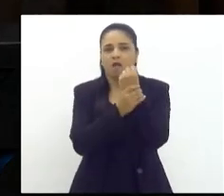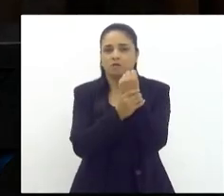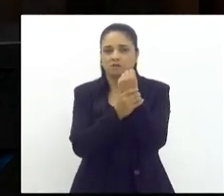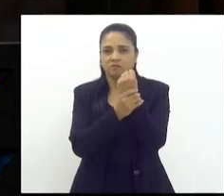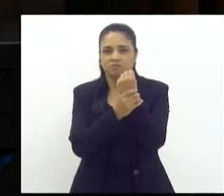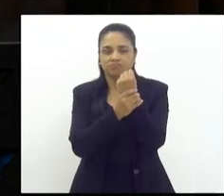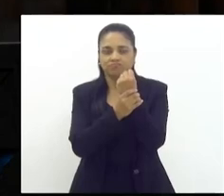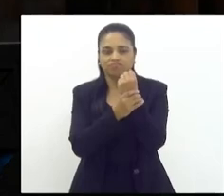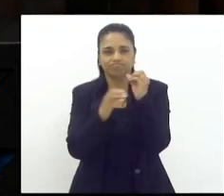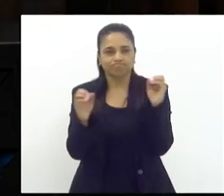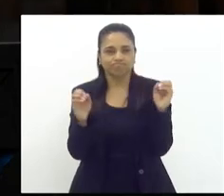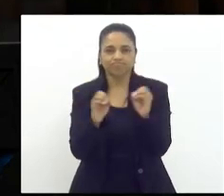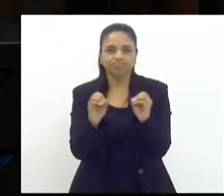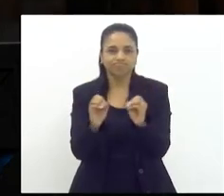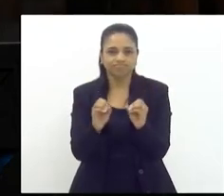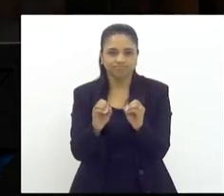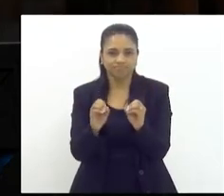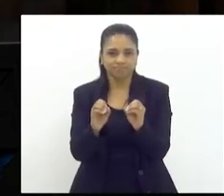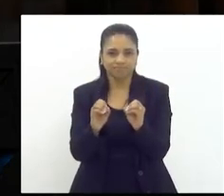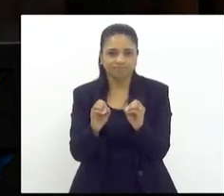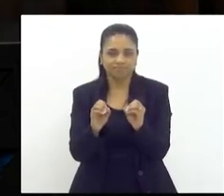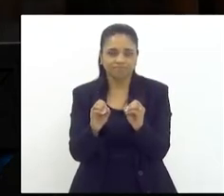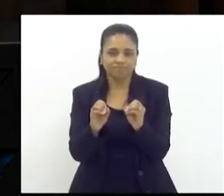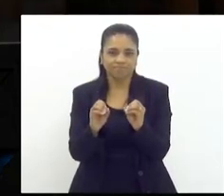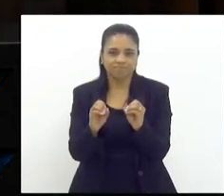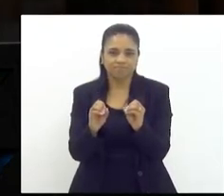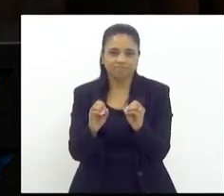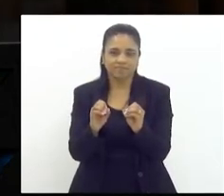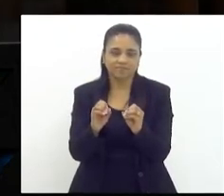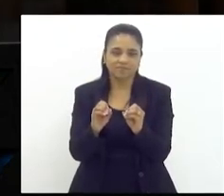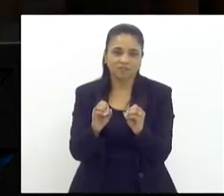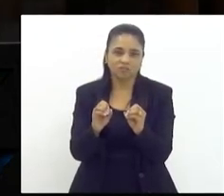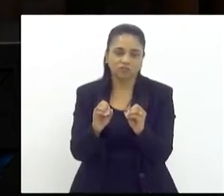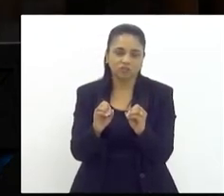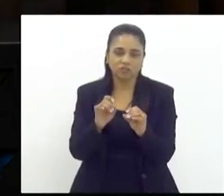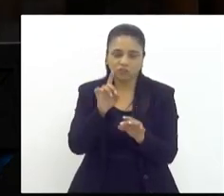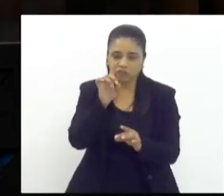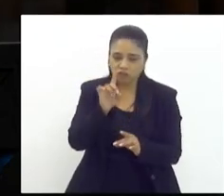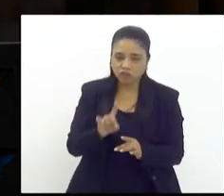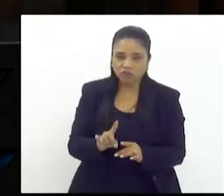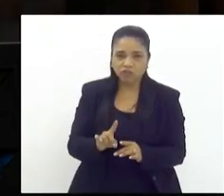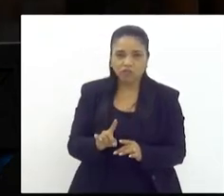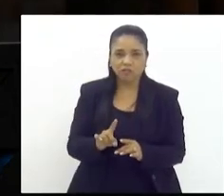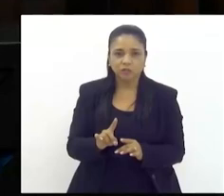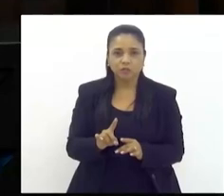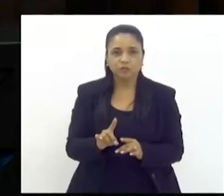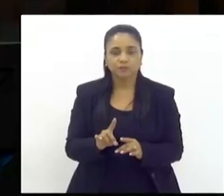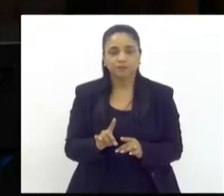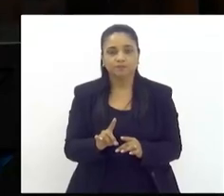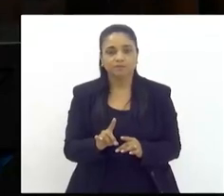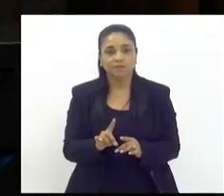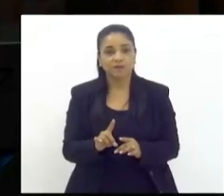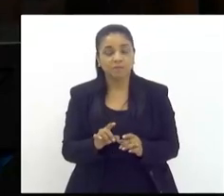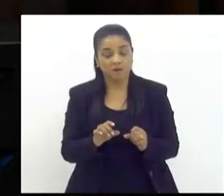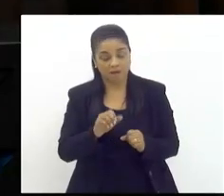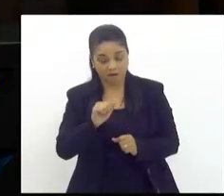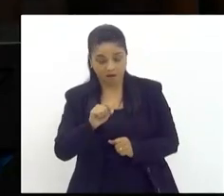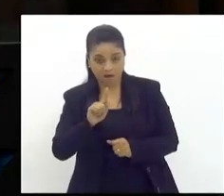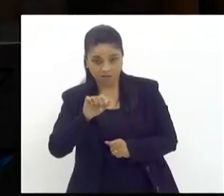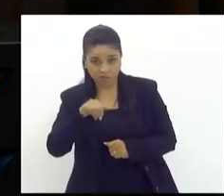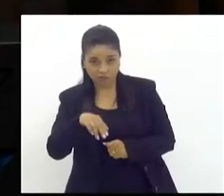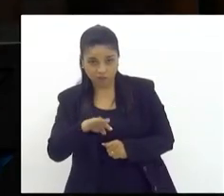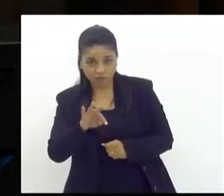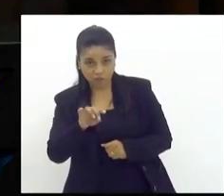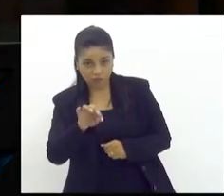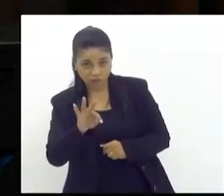qualquer possibilidade de dignidade também para quem é a gente da segurança